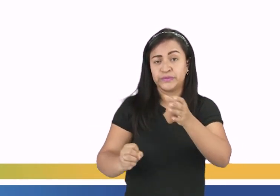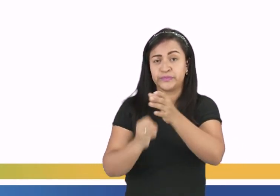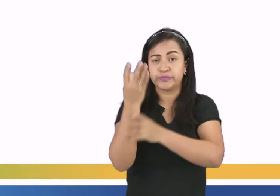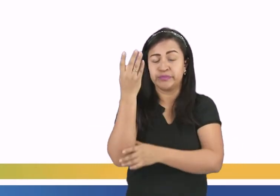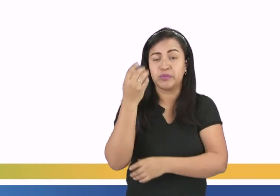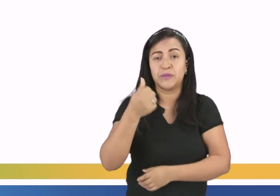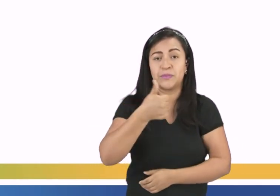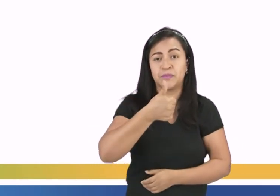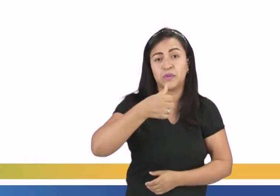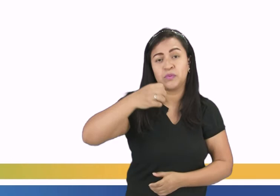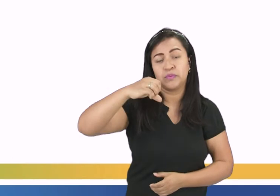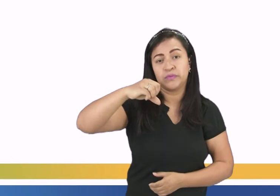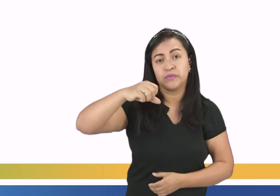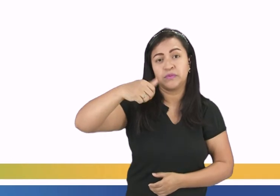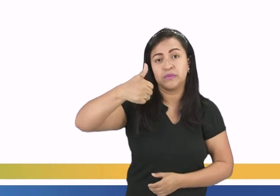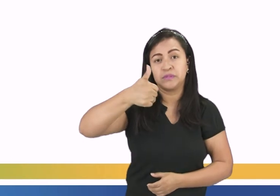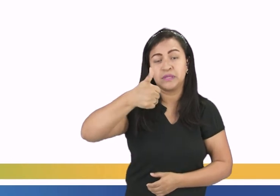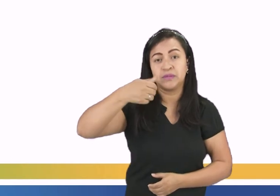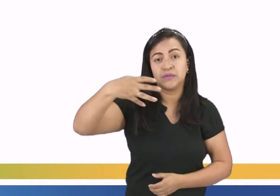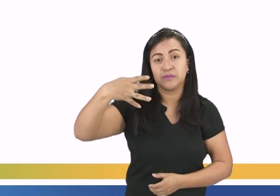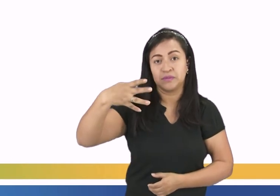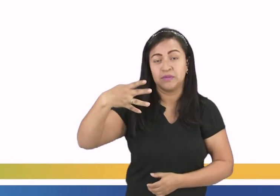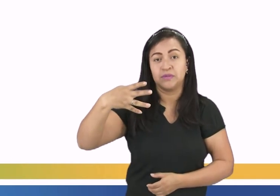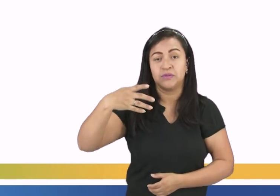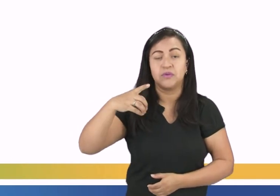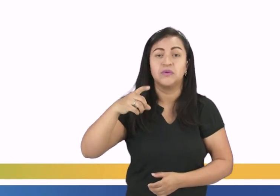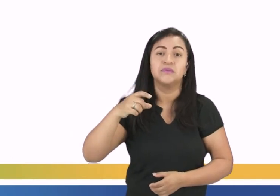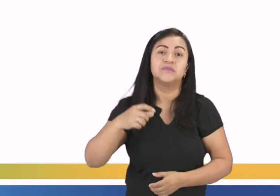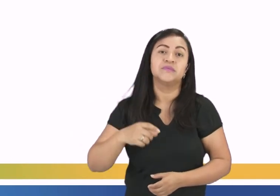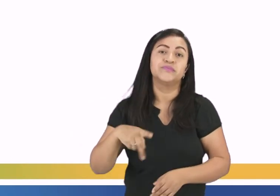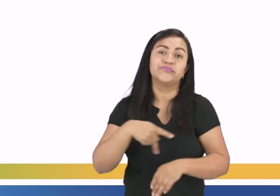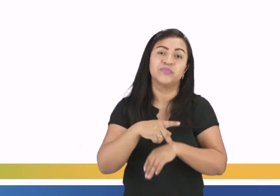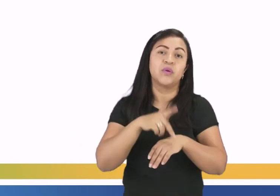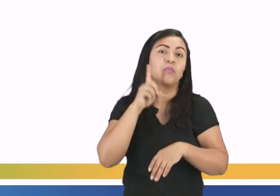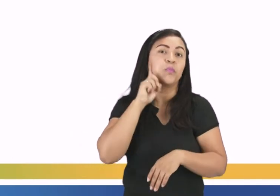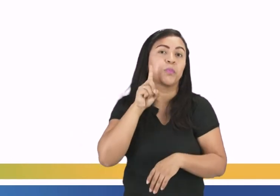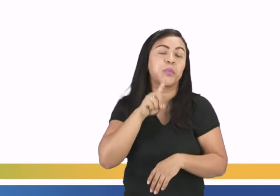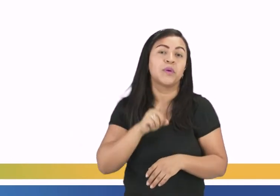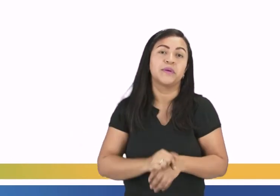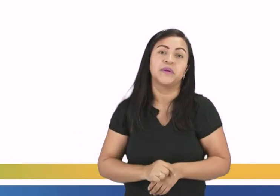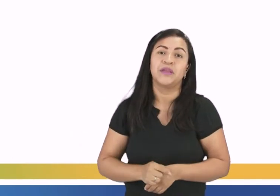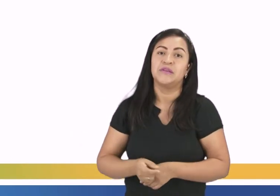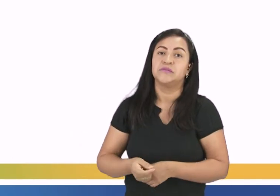Unidos, que controlaram sua administração por quase um século e